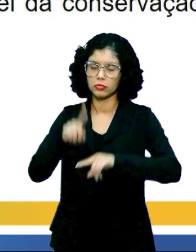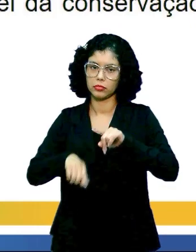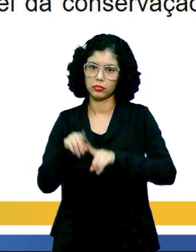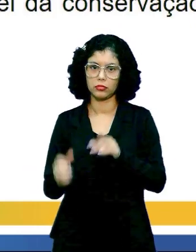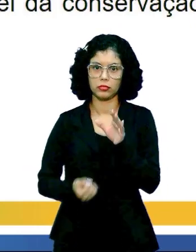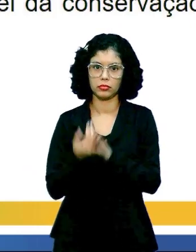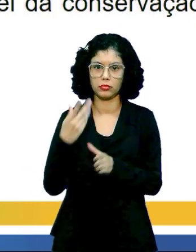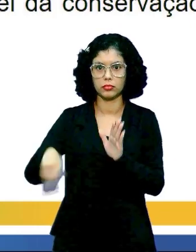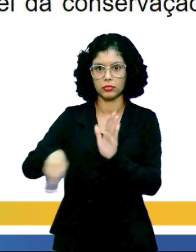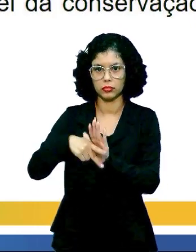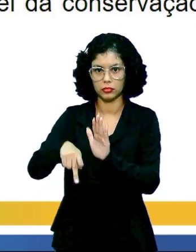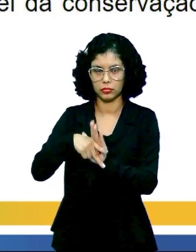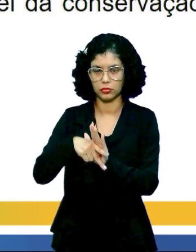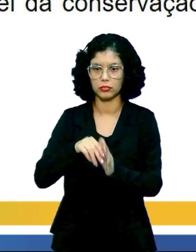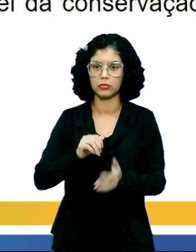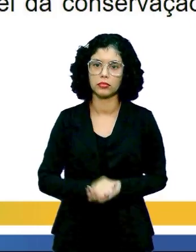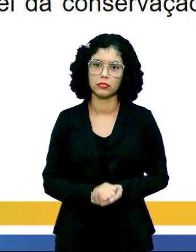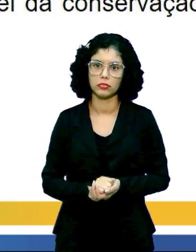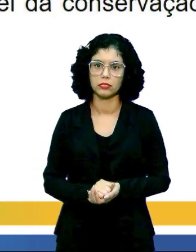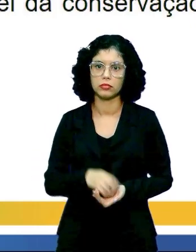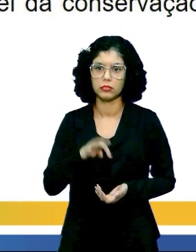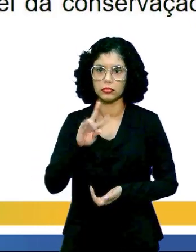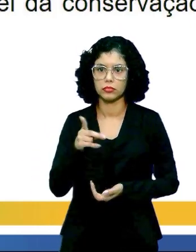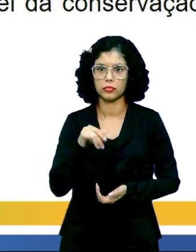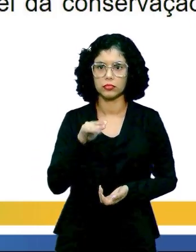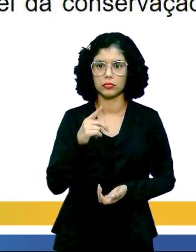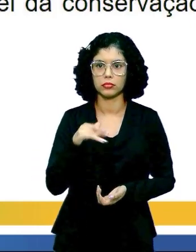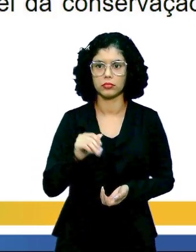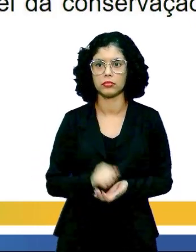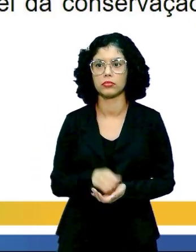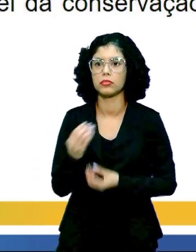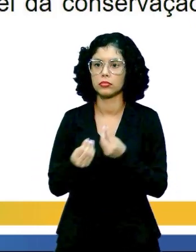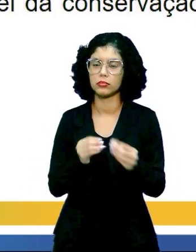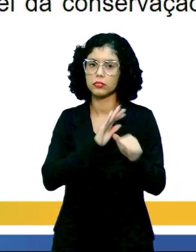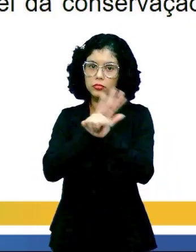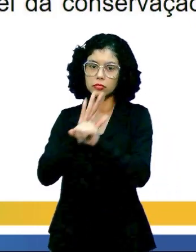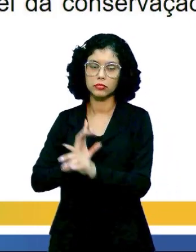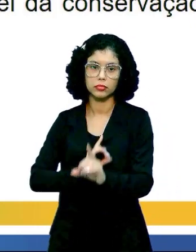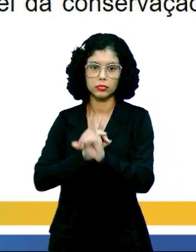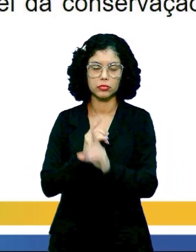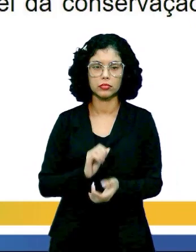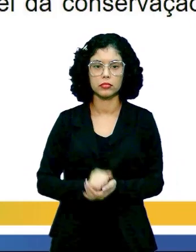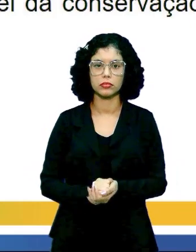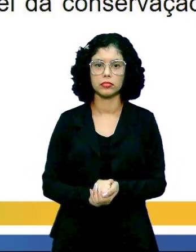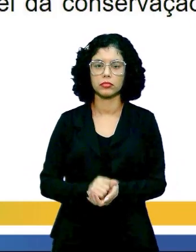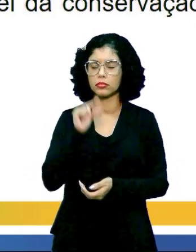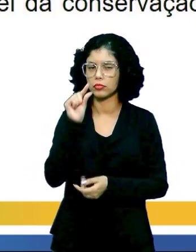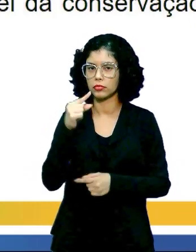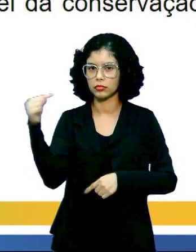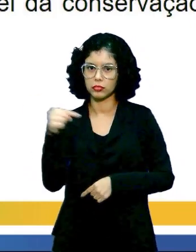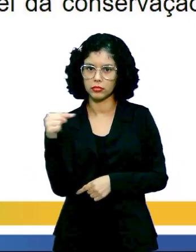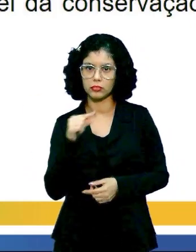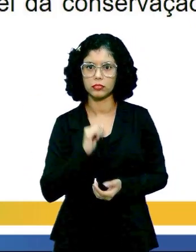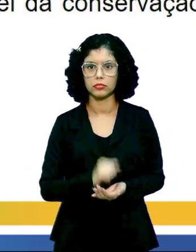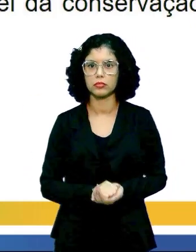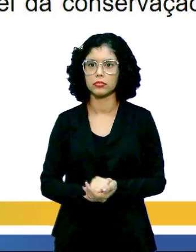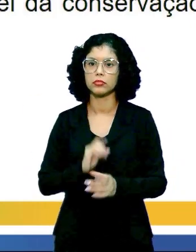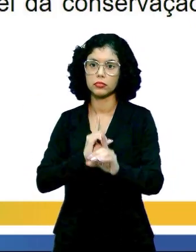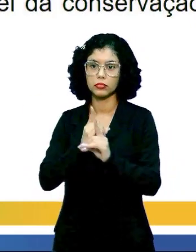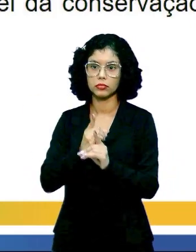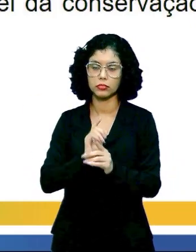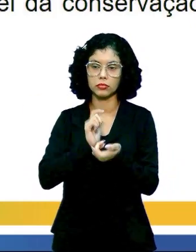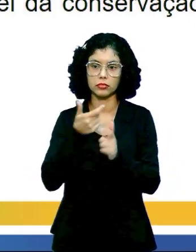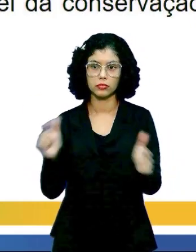dos materiais existentes e suas propriedades. Thomson contribuiu com a identificação das partículas negativas,